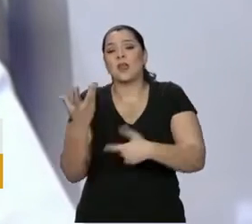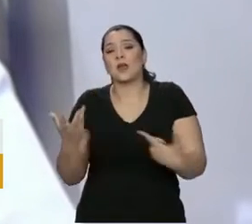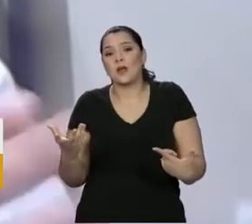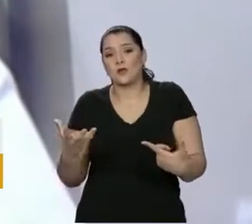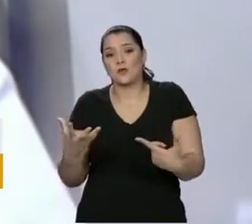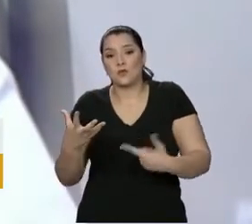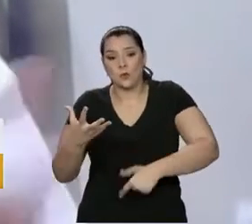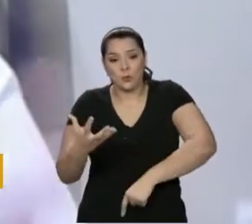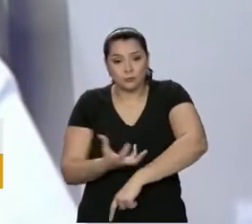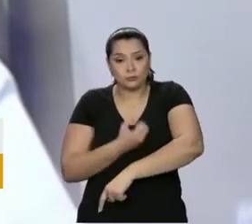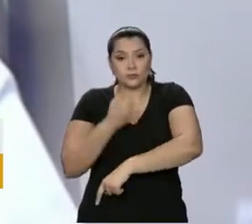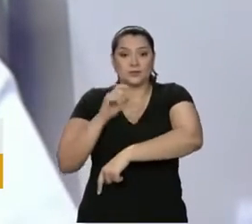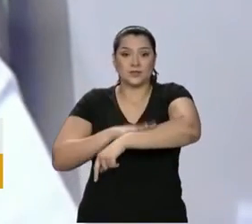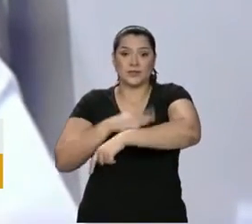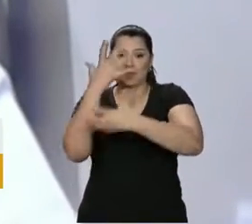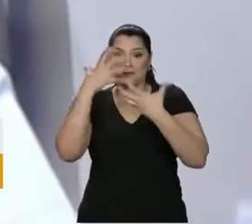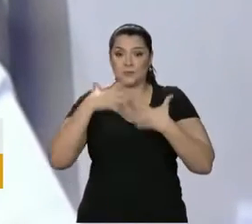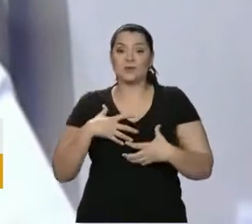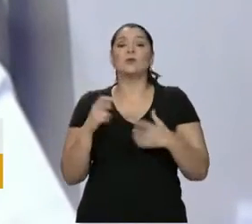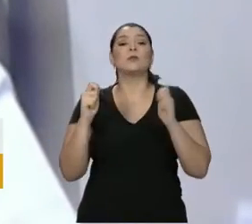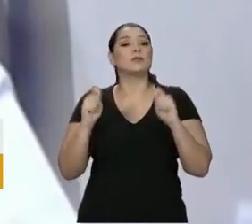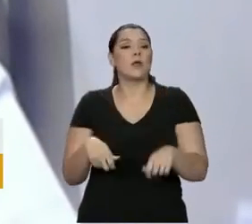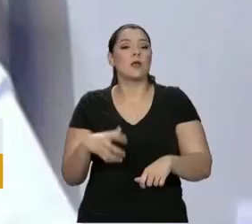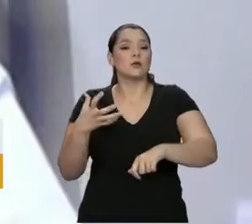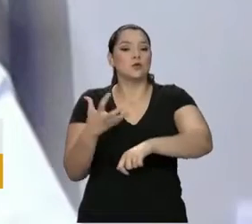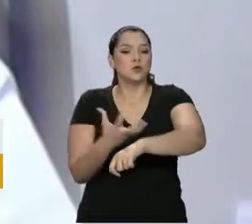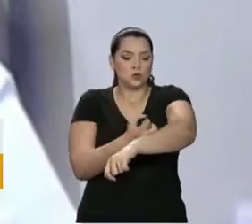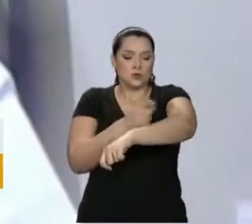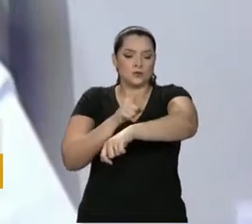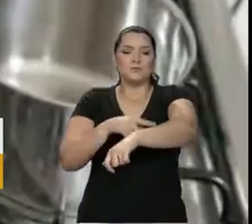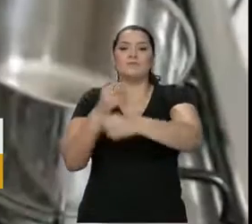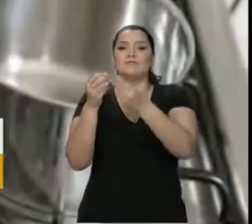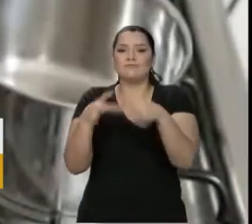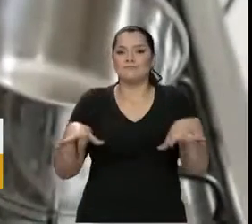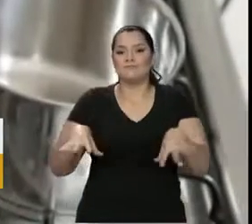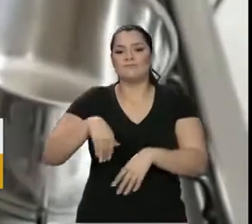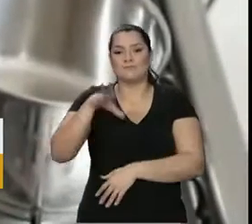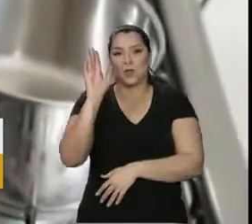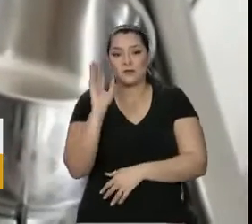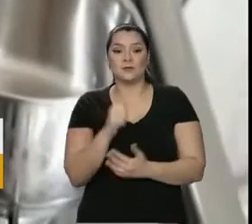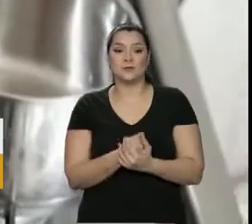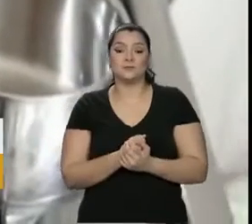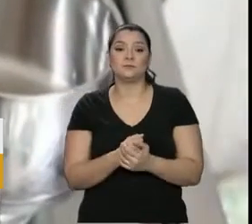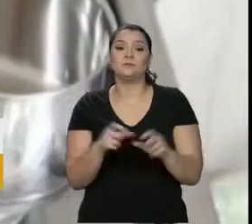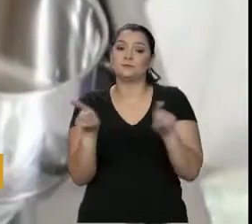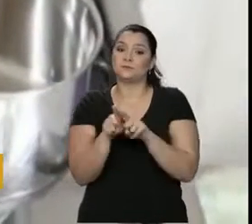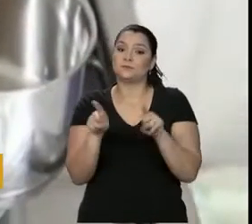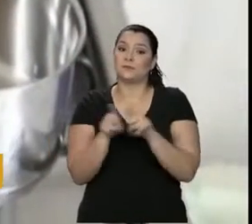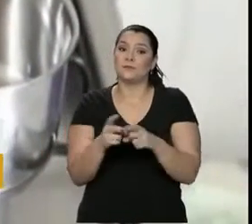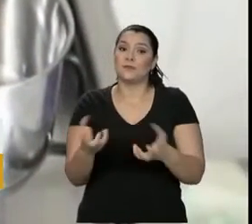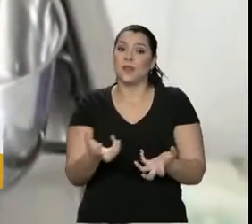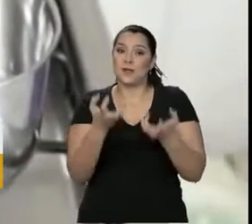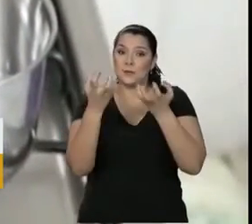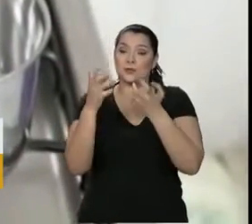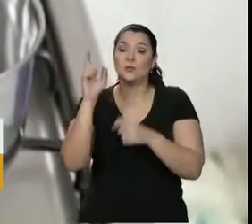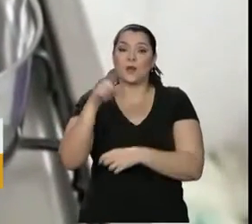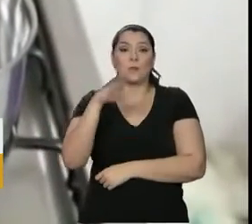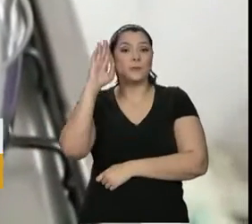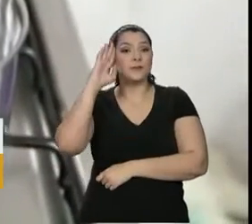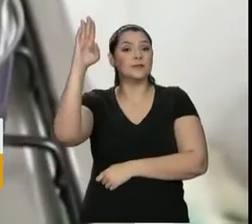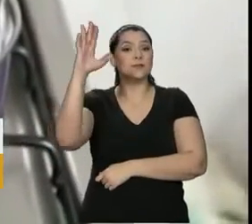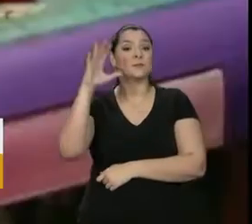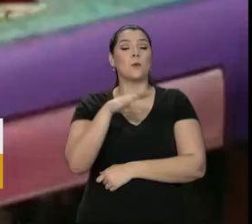temperatura menor é suficiente para causar mais estragos né afirma duras estão entre as cinco principais